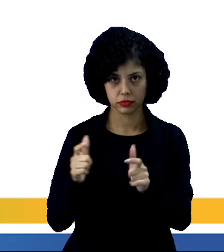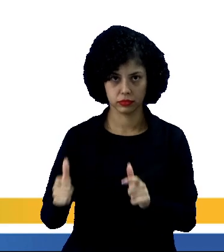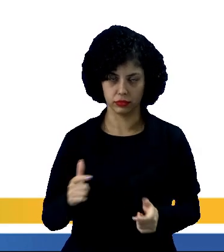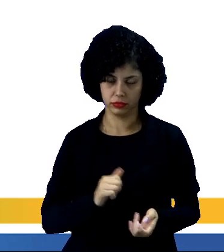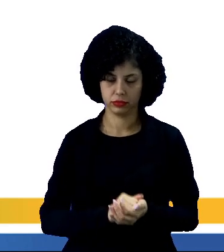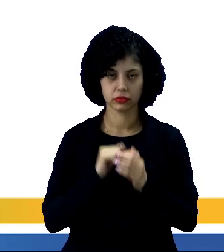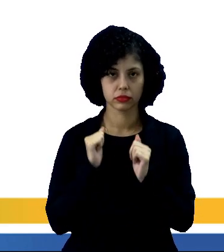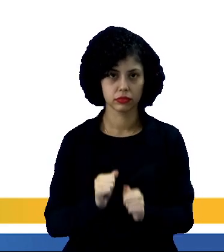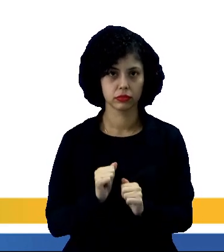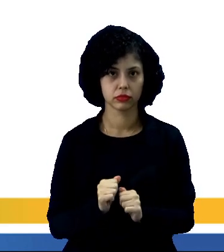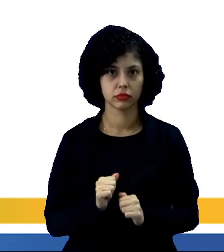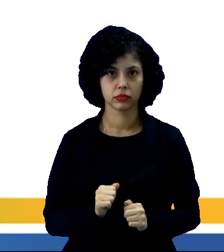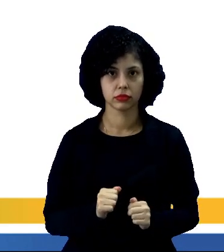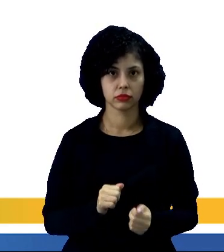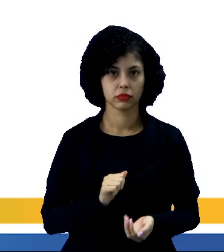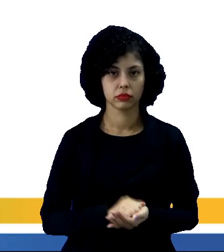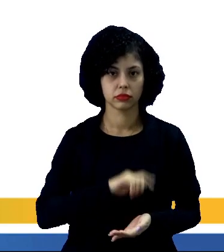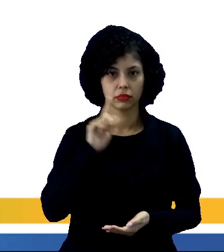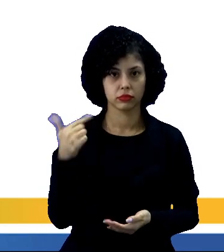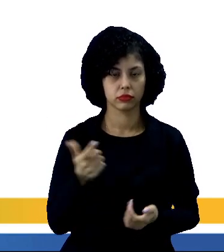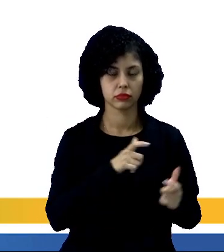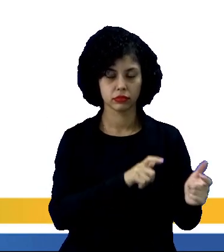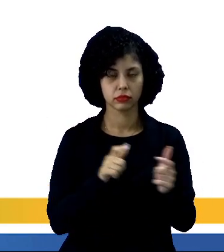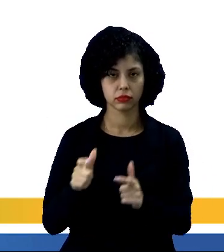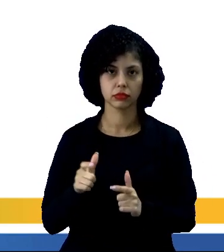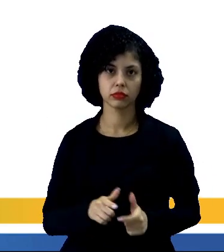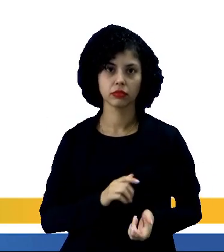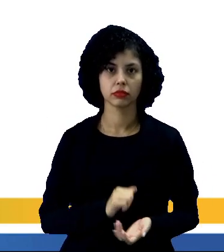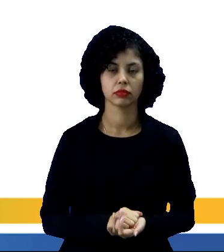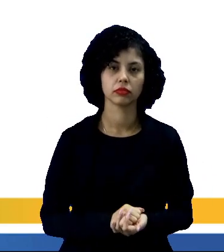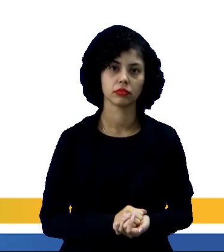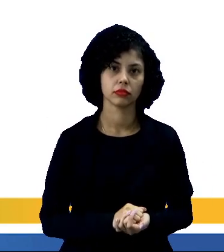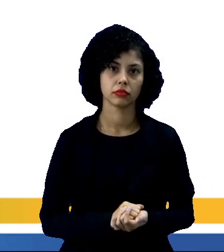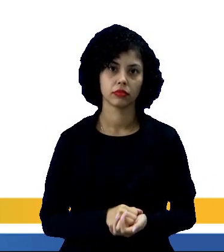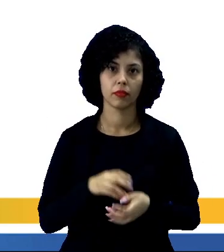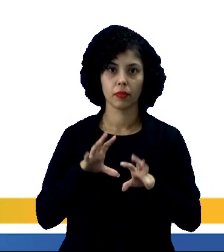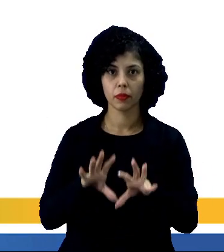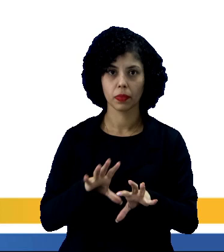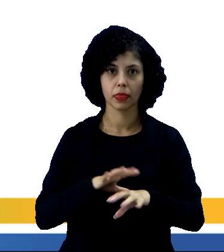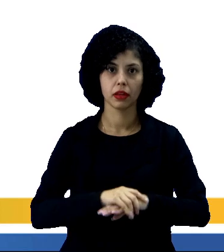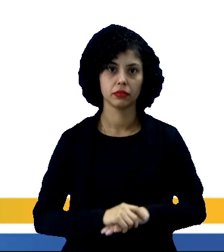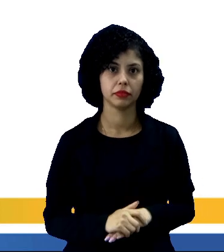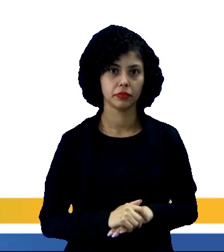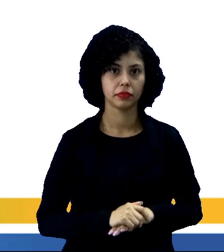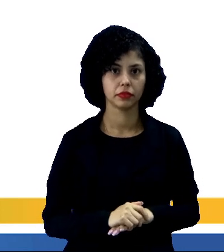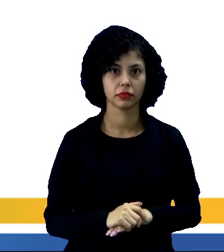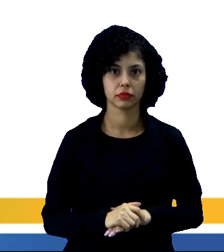eu posso mandar para aquele outro local e assim